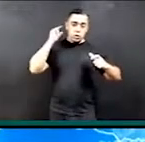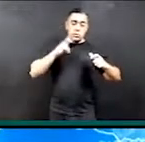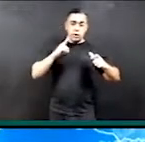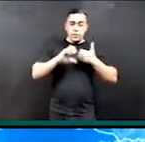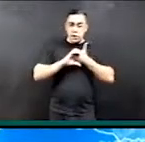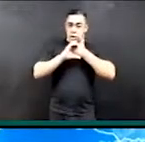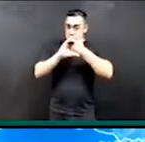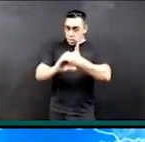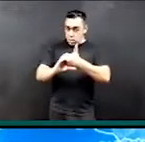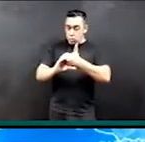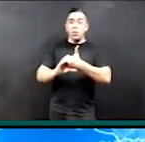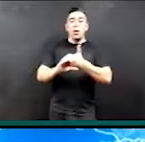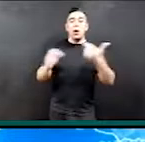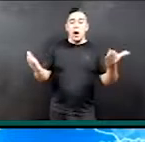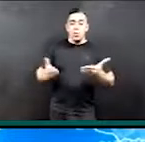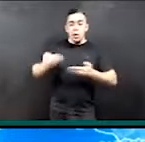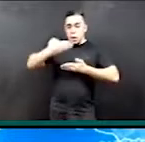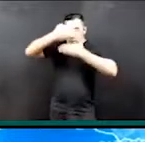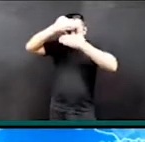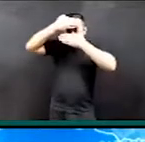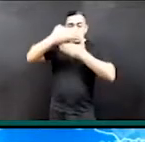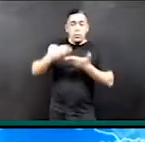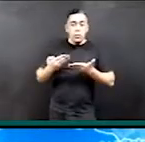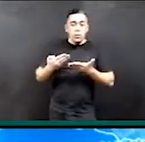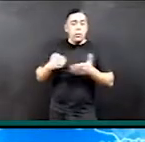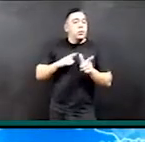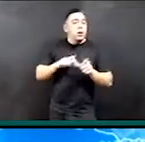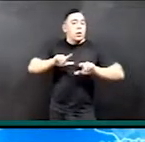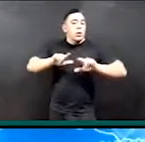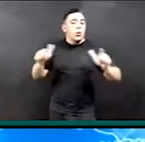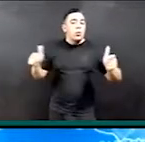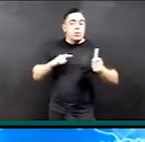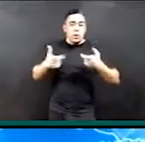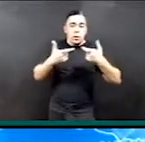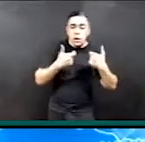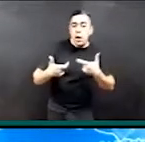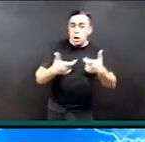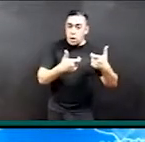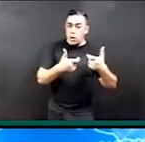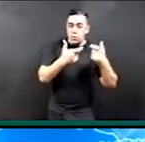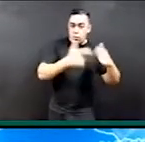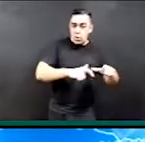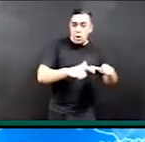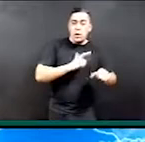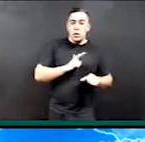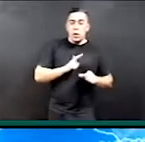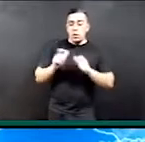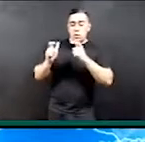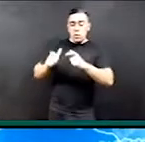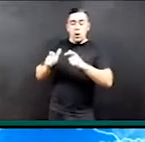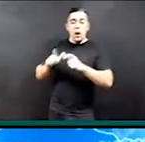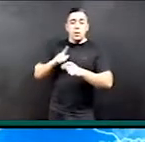cristão, hoje é islâmico. Tem lugares que passaram por guerra. Teve lugares que foram centro